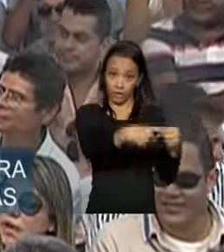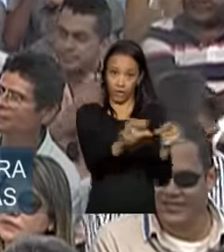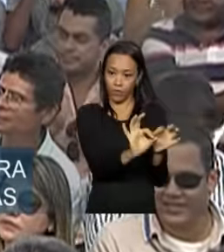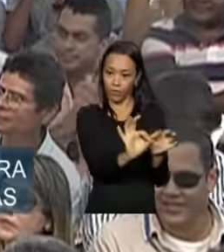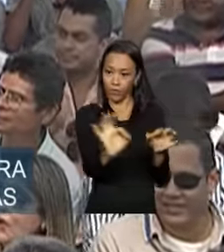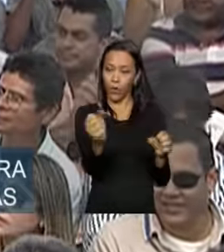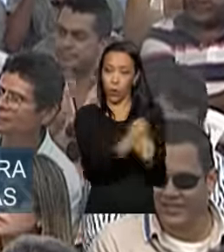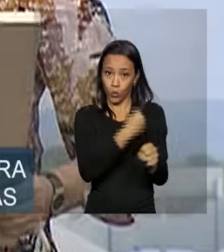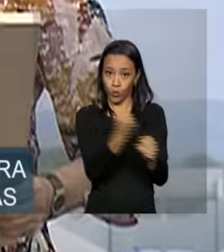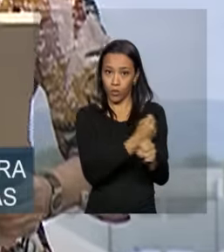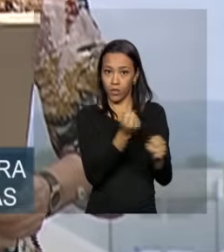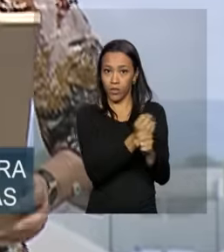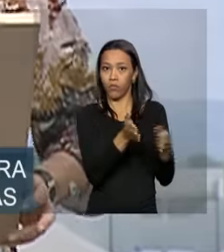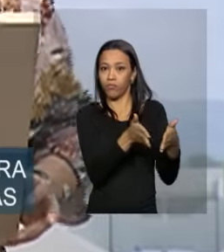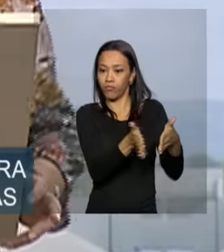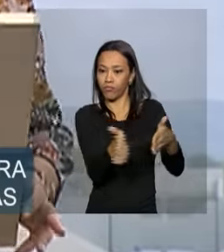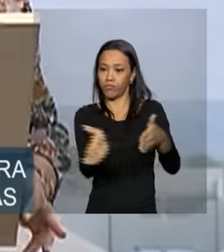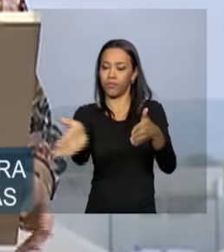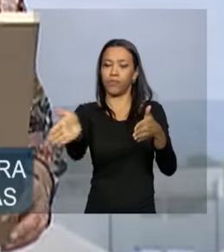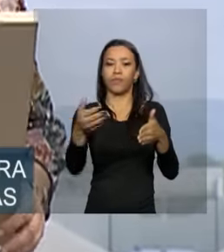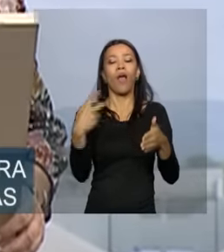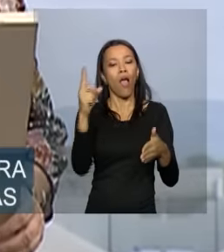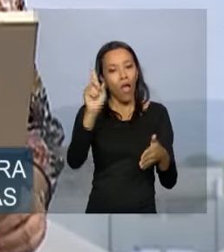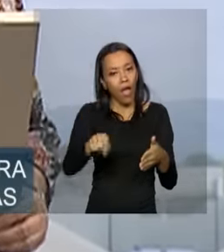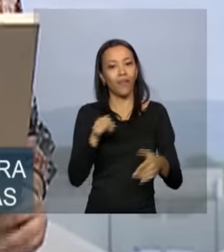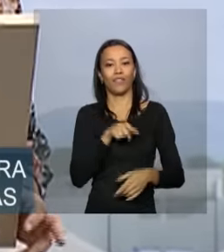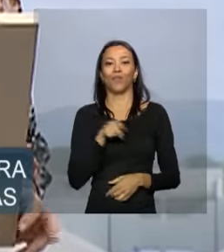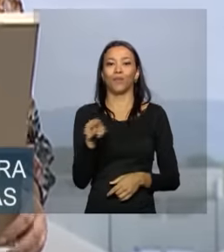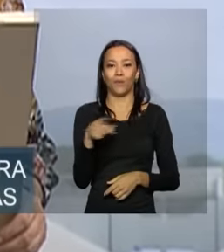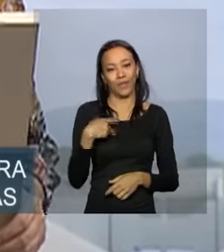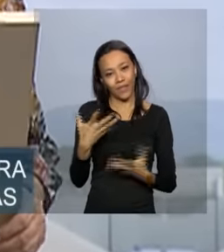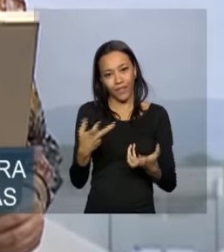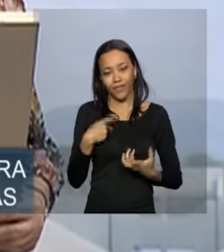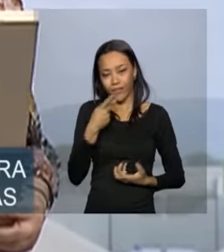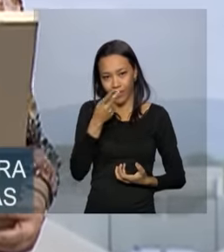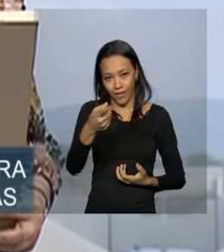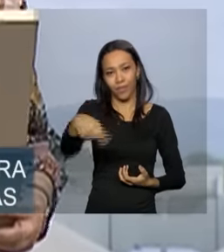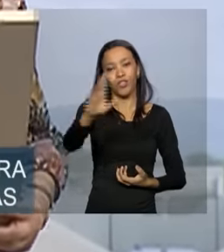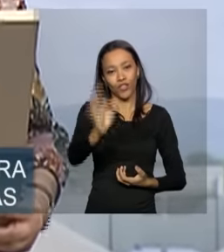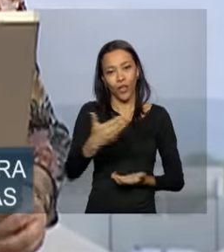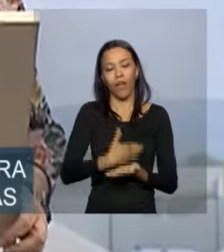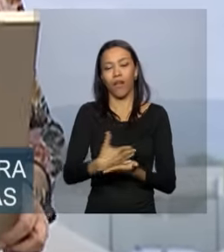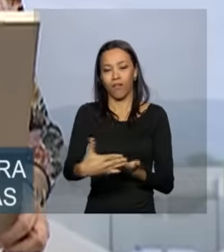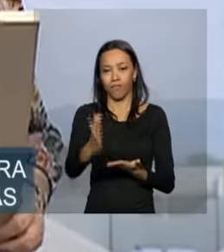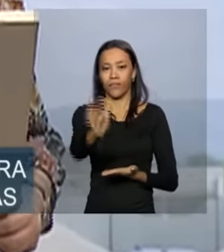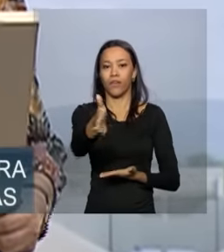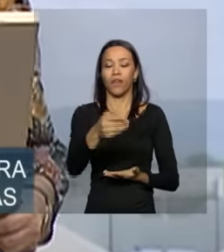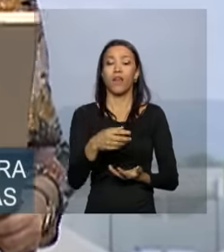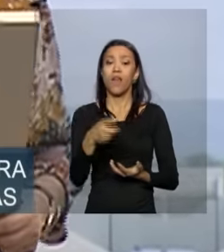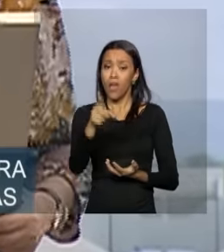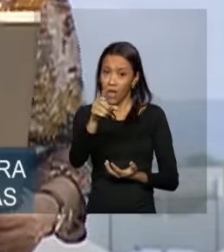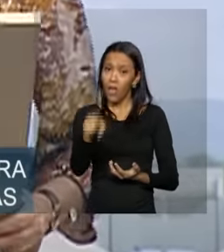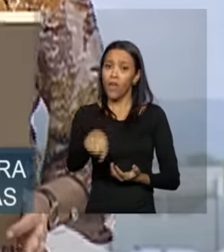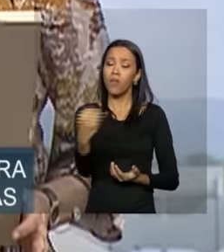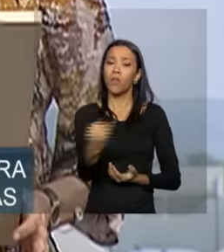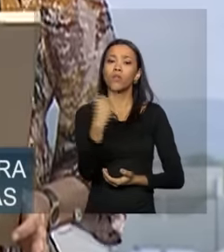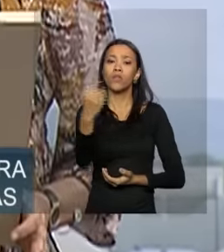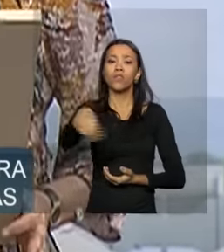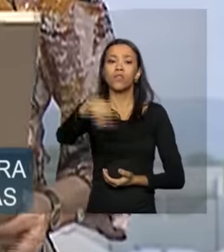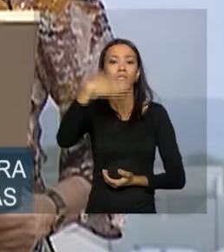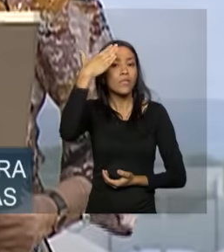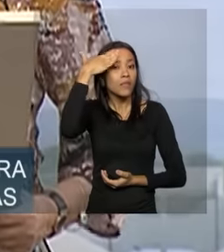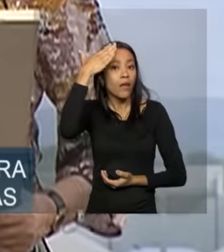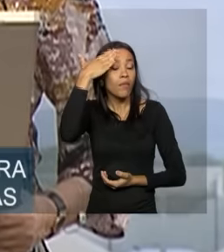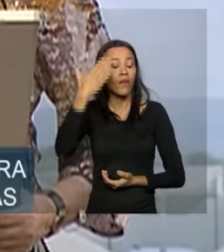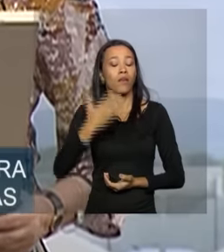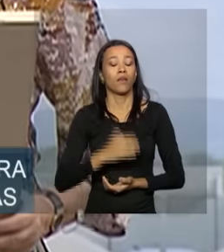É essa obra que nós iniciamos. É importante você saber